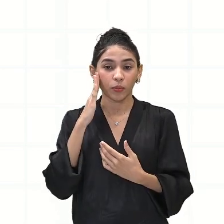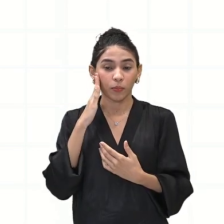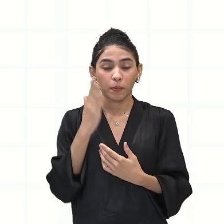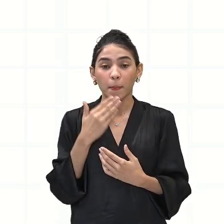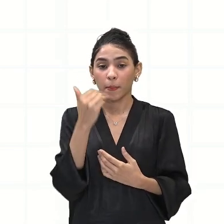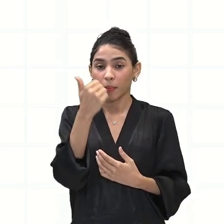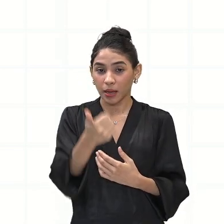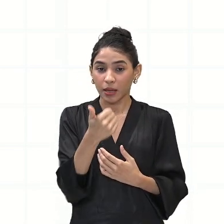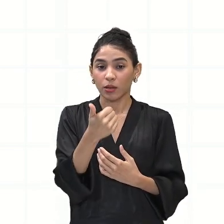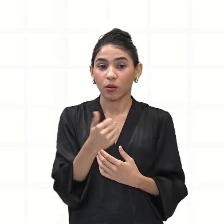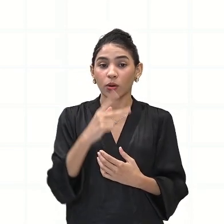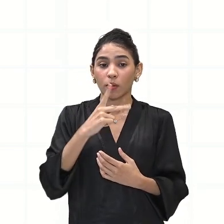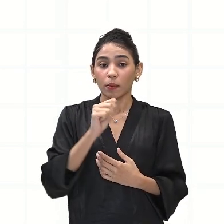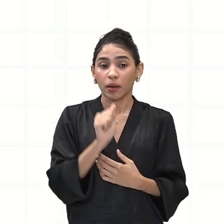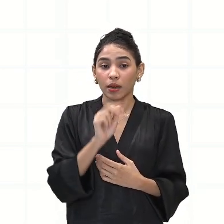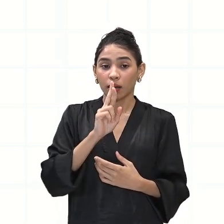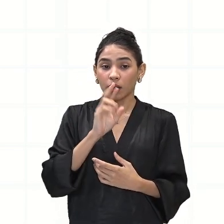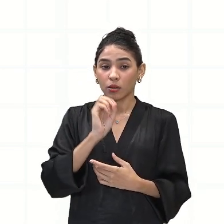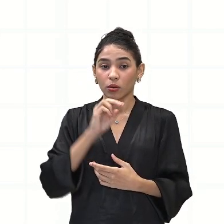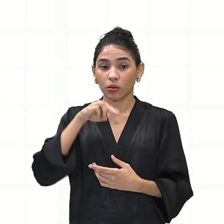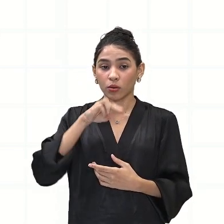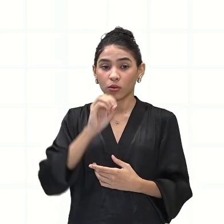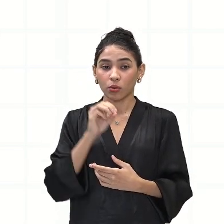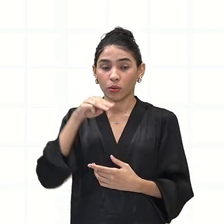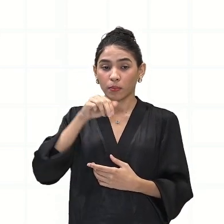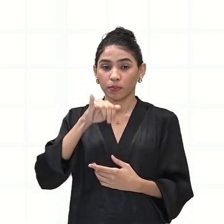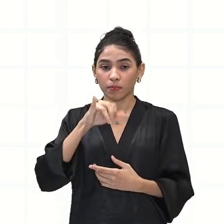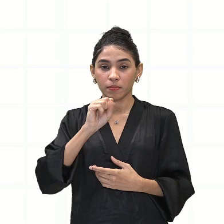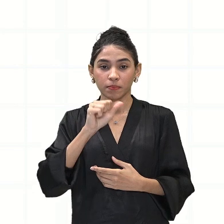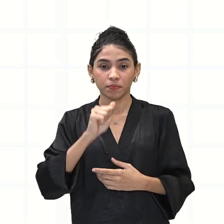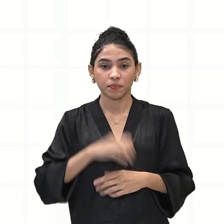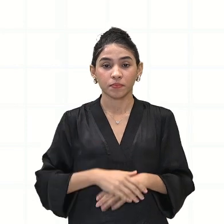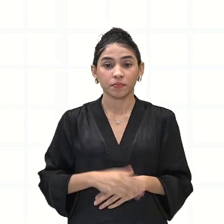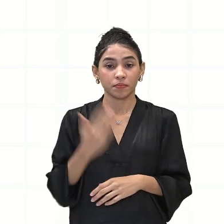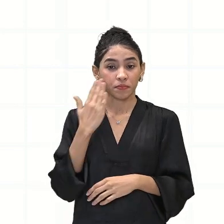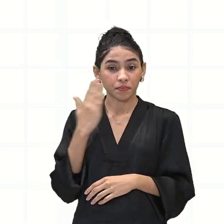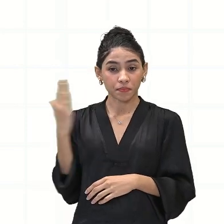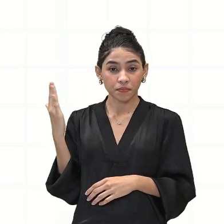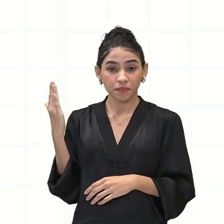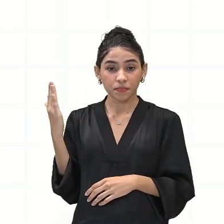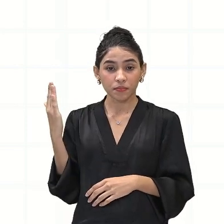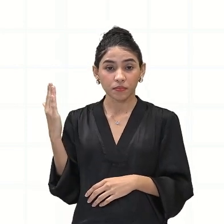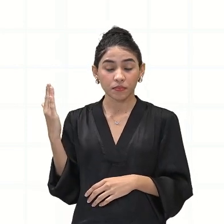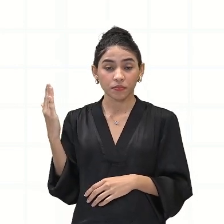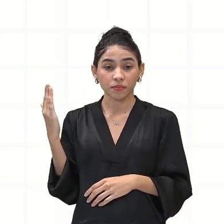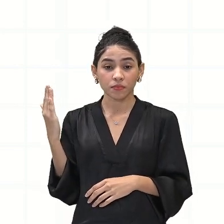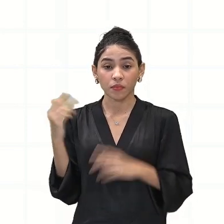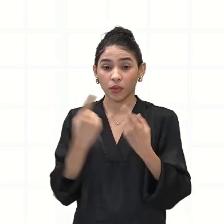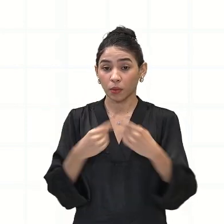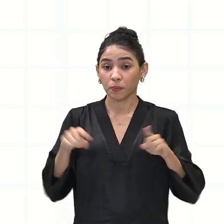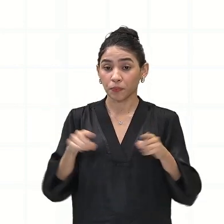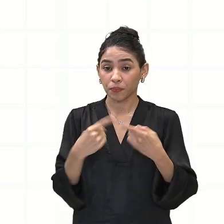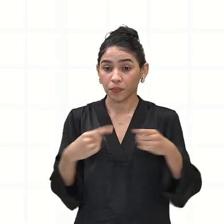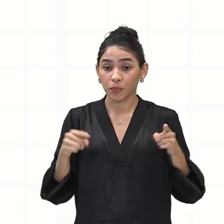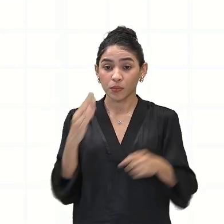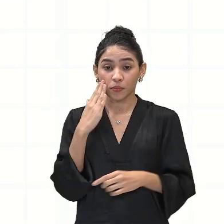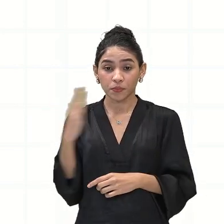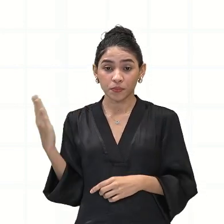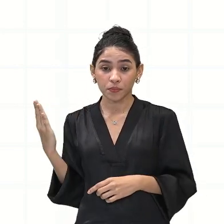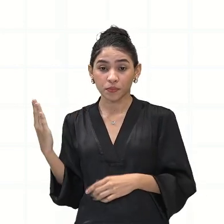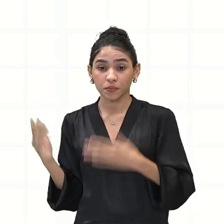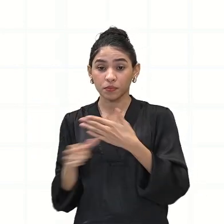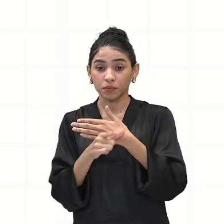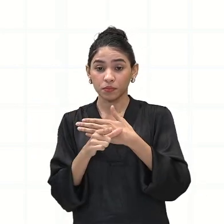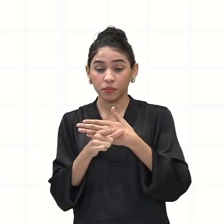da paronomásia, eu tenho a letra, o trecho dessa música, Qualquer Coisa, lá do nosso